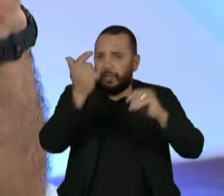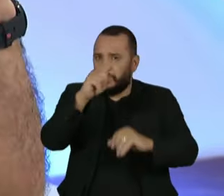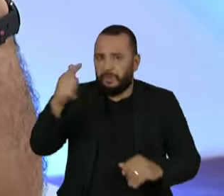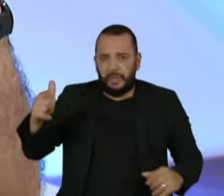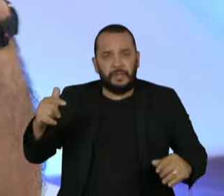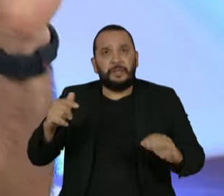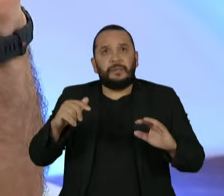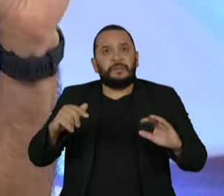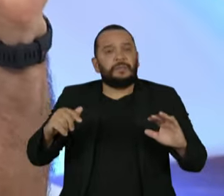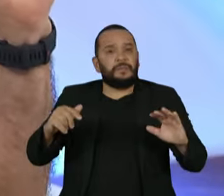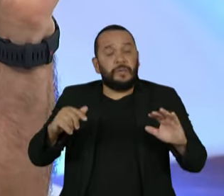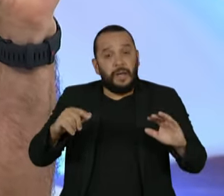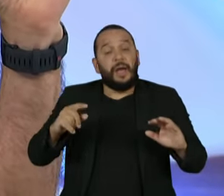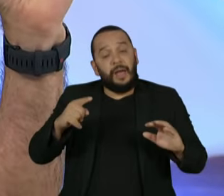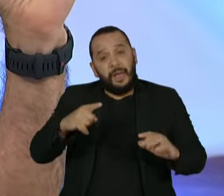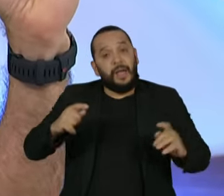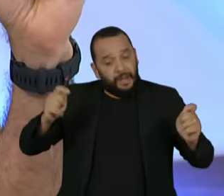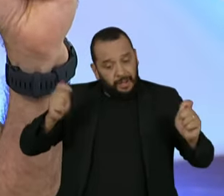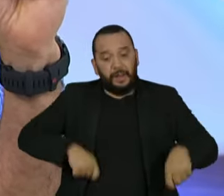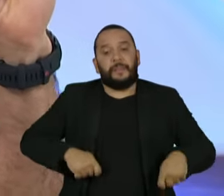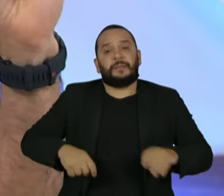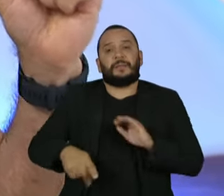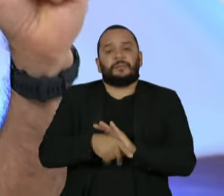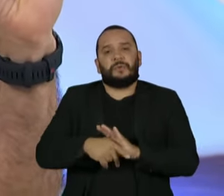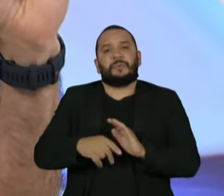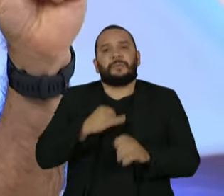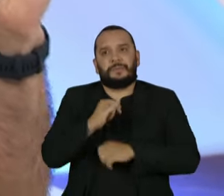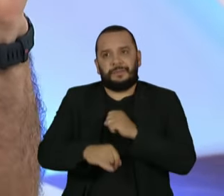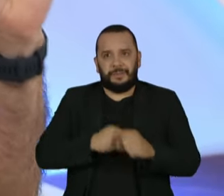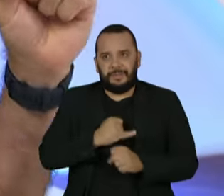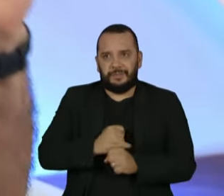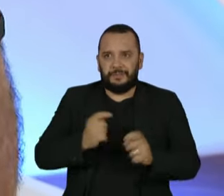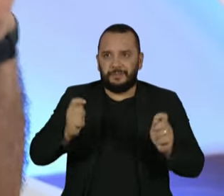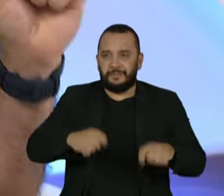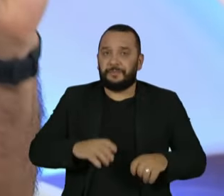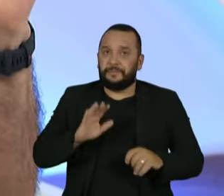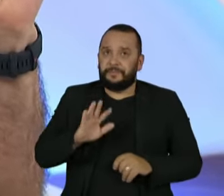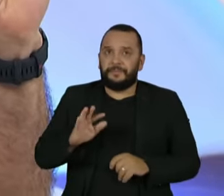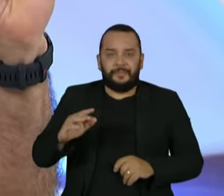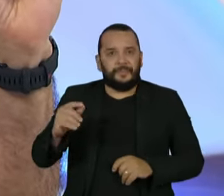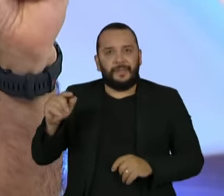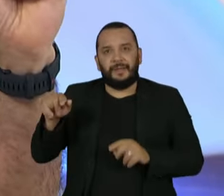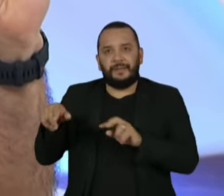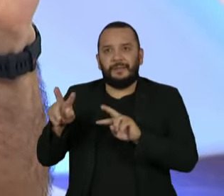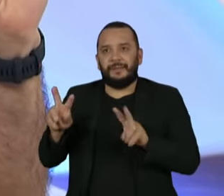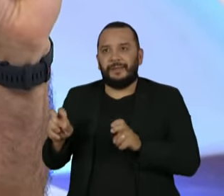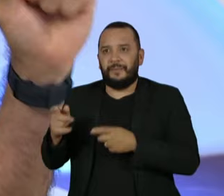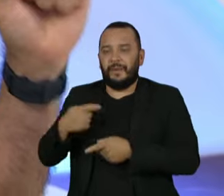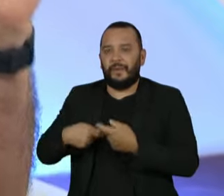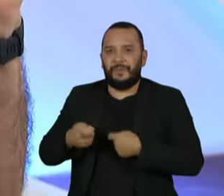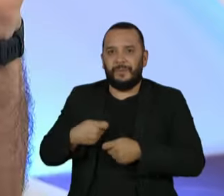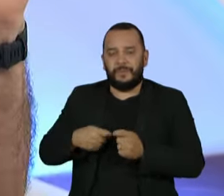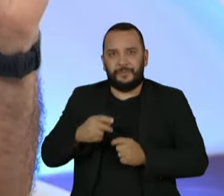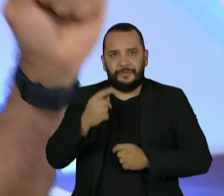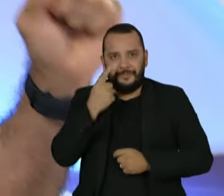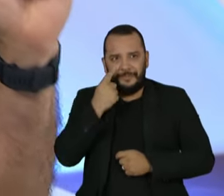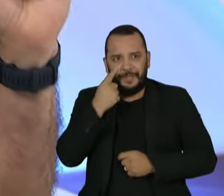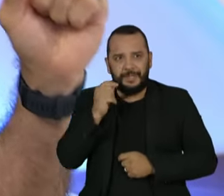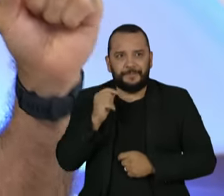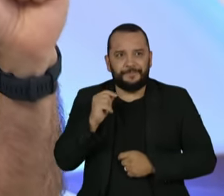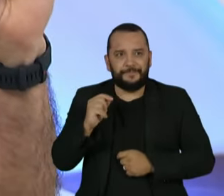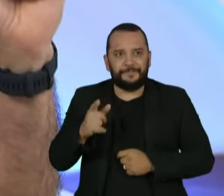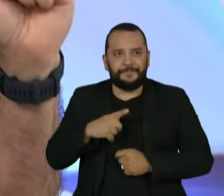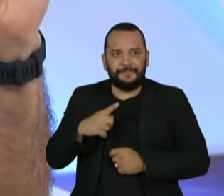problema de tudo isso tudo isso era potencial da internet e aí entra os agentes econômicos veja quando